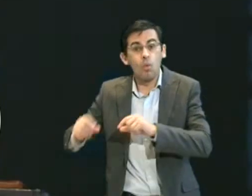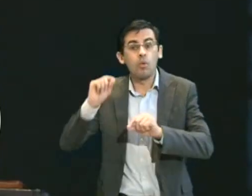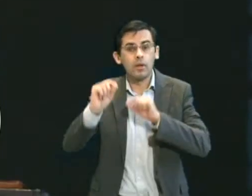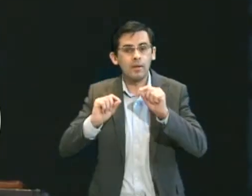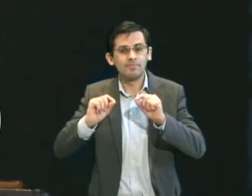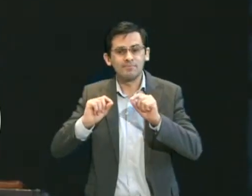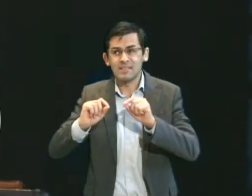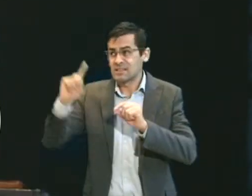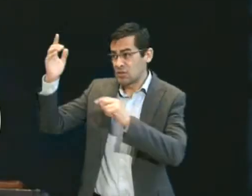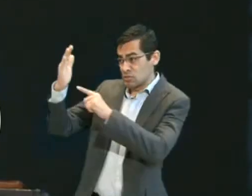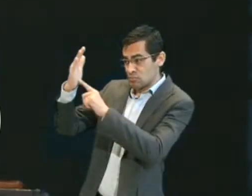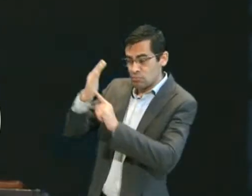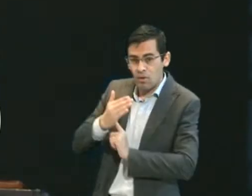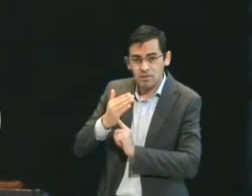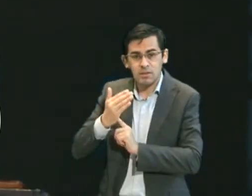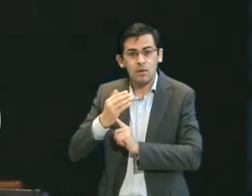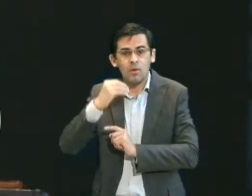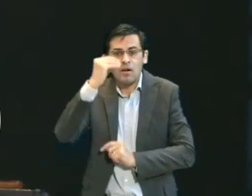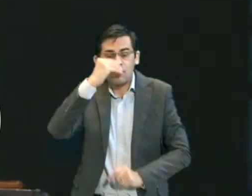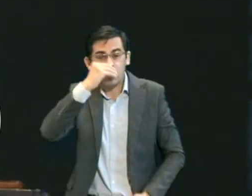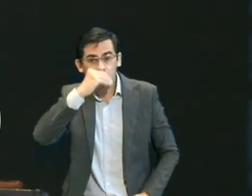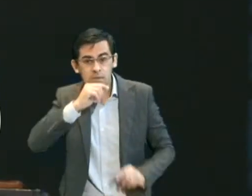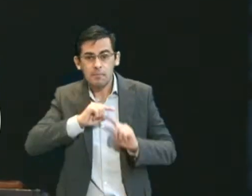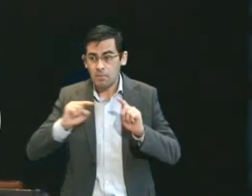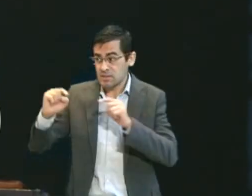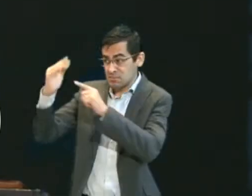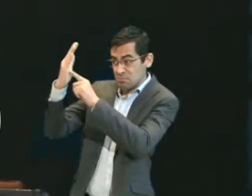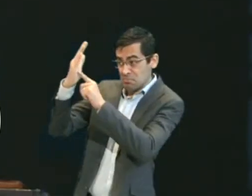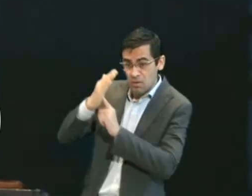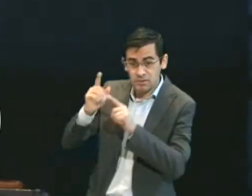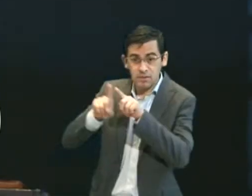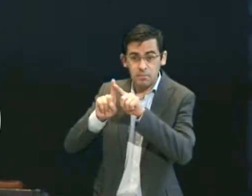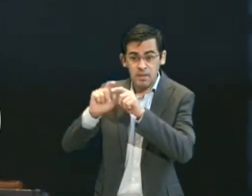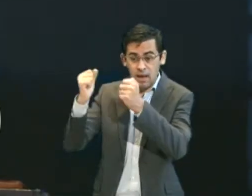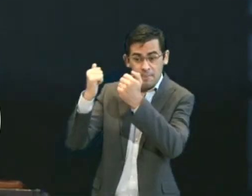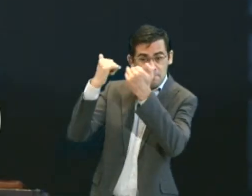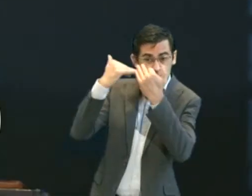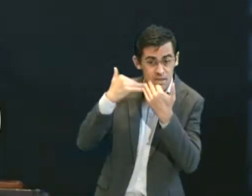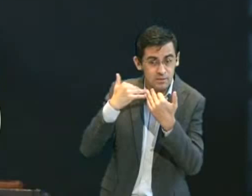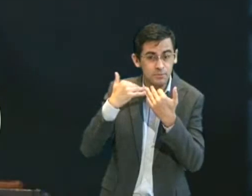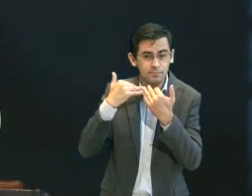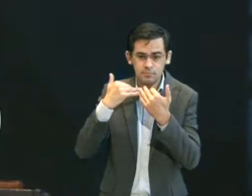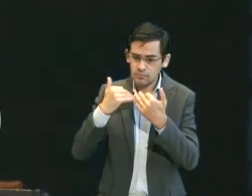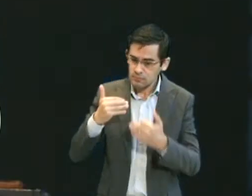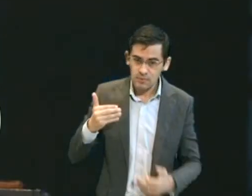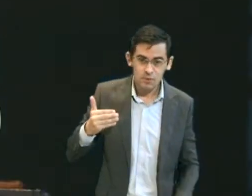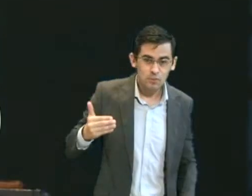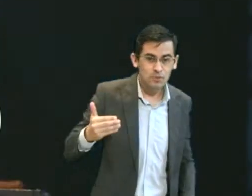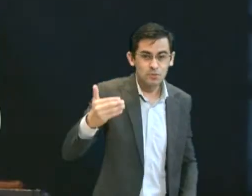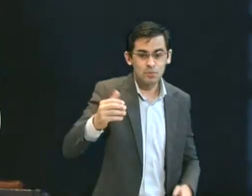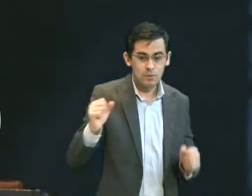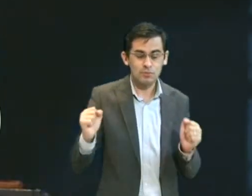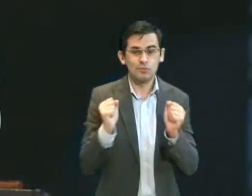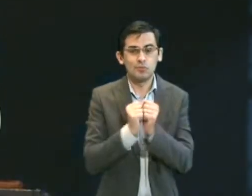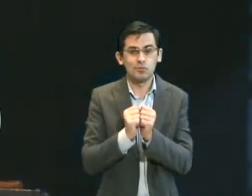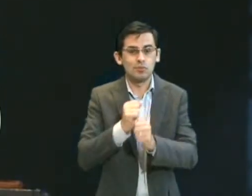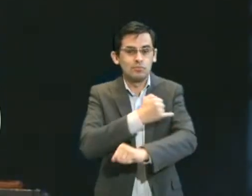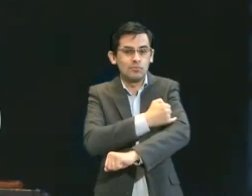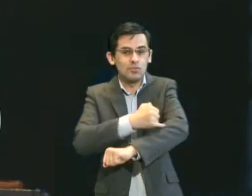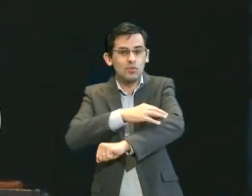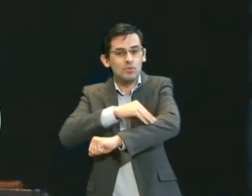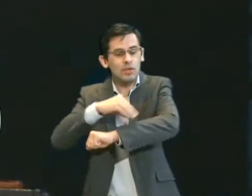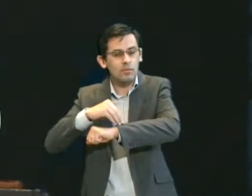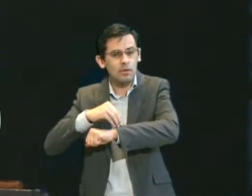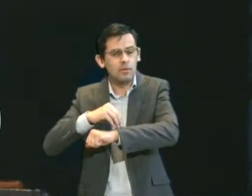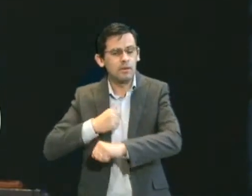sua fraqueza, mas mostra que a bênção de Deus continua repousando sobre ele.